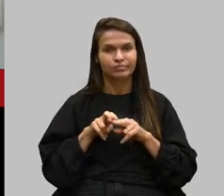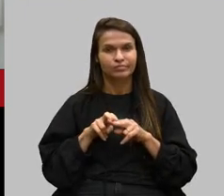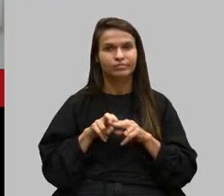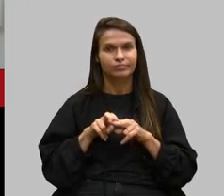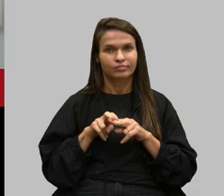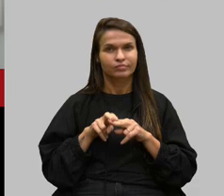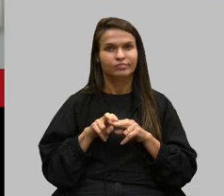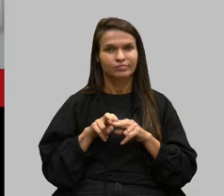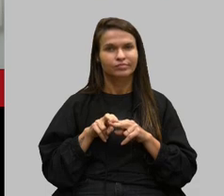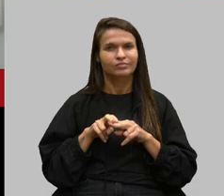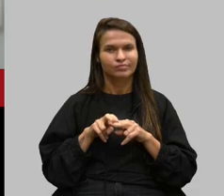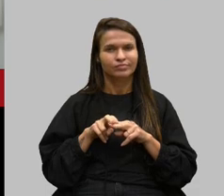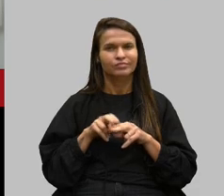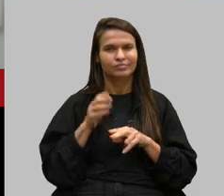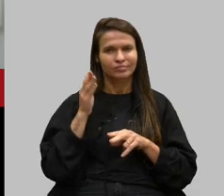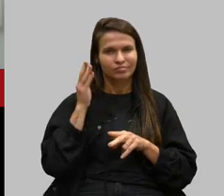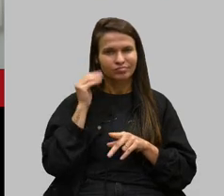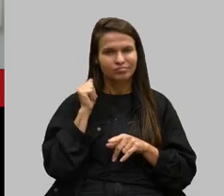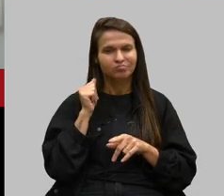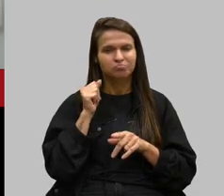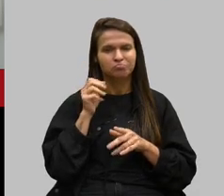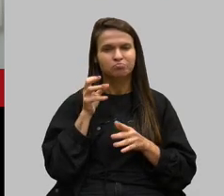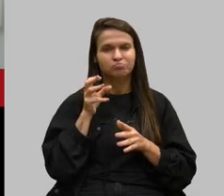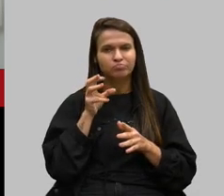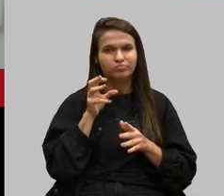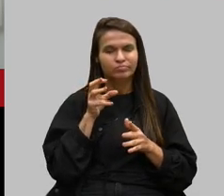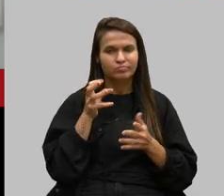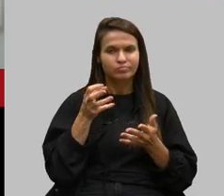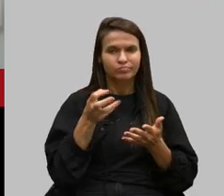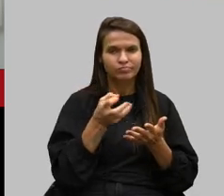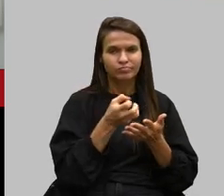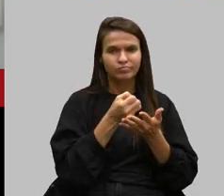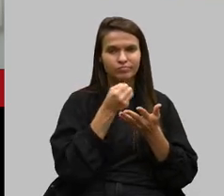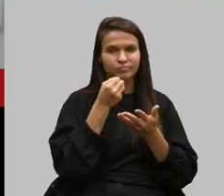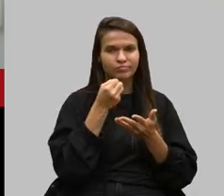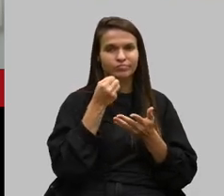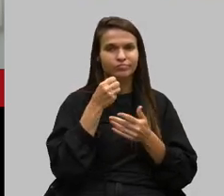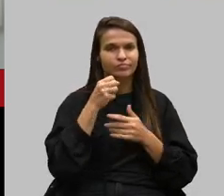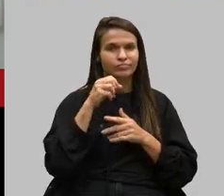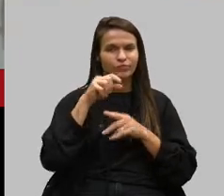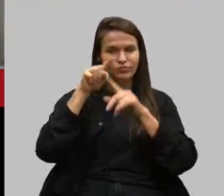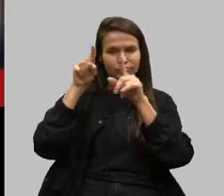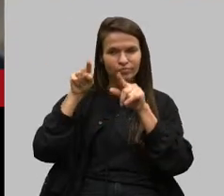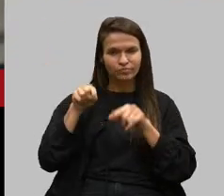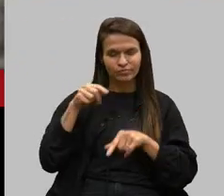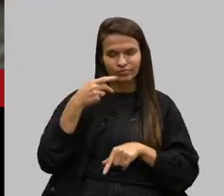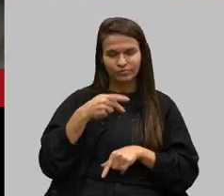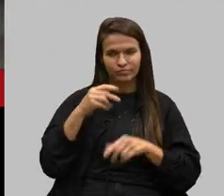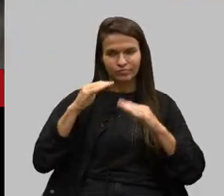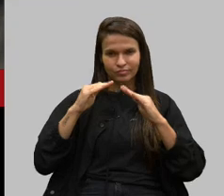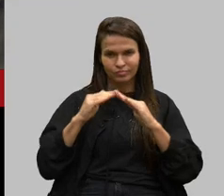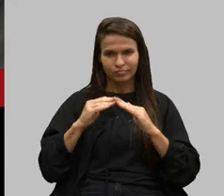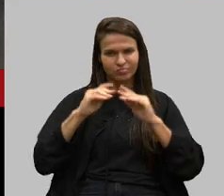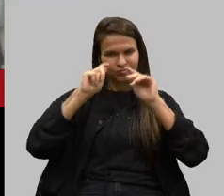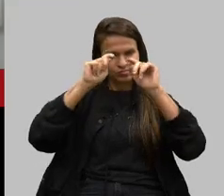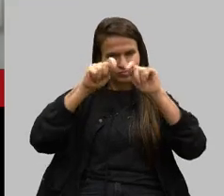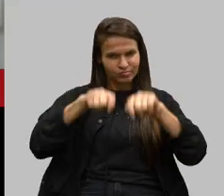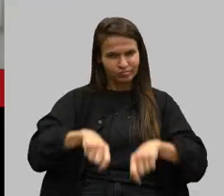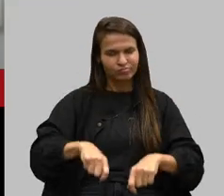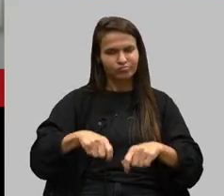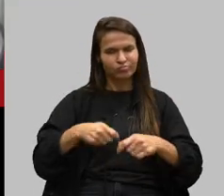soube buscar uma funcionária dessa casa que é uma capacidade completa de nos